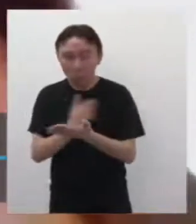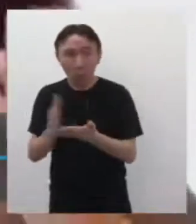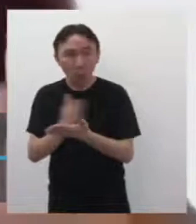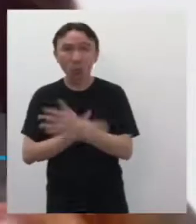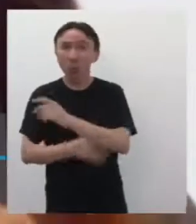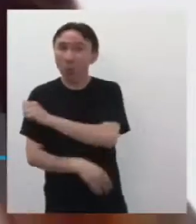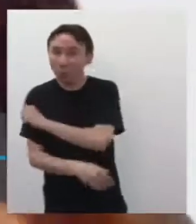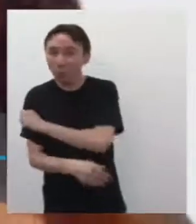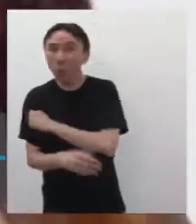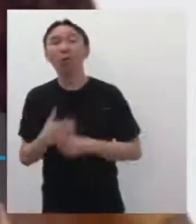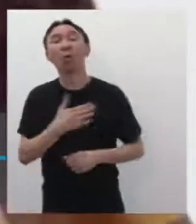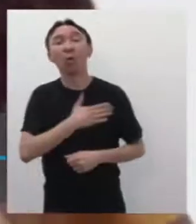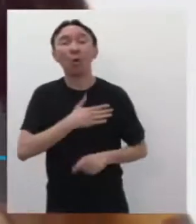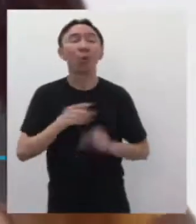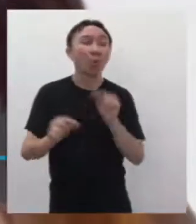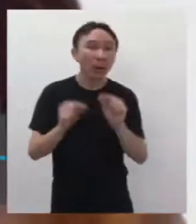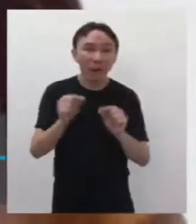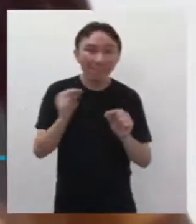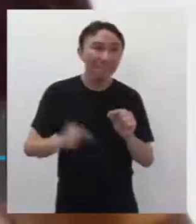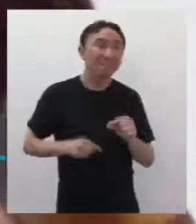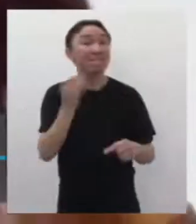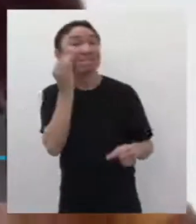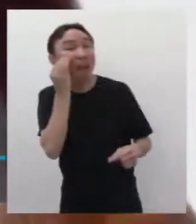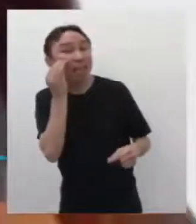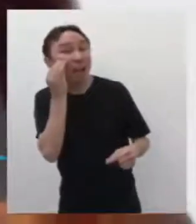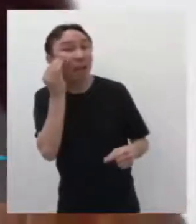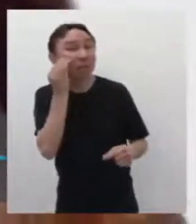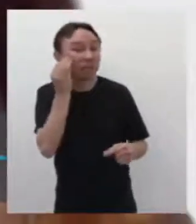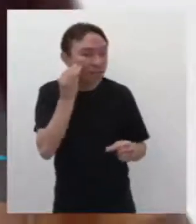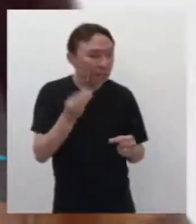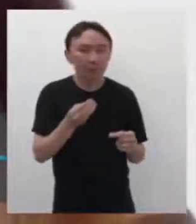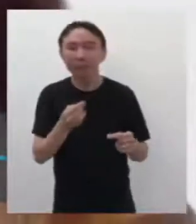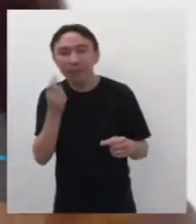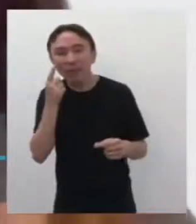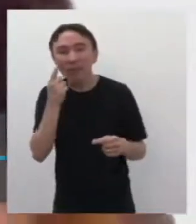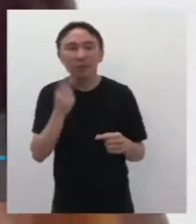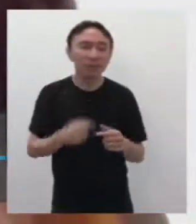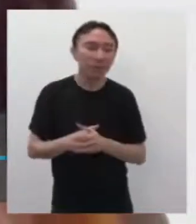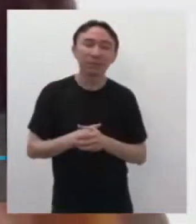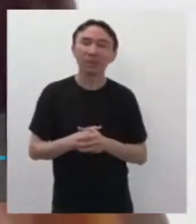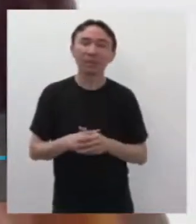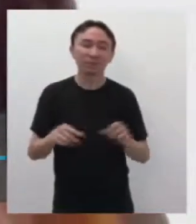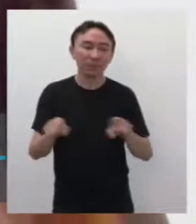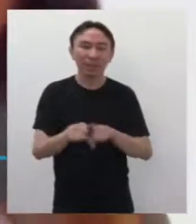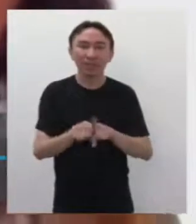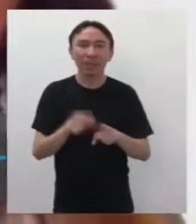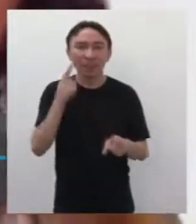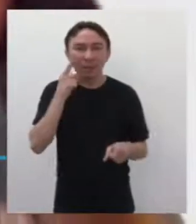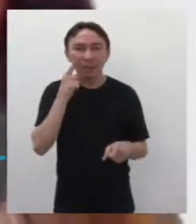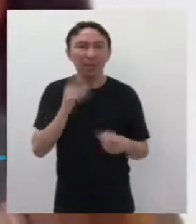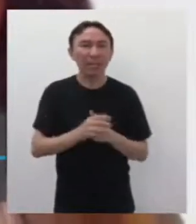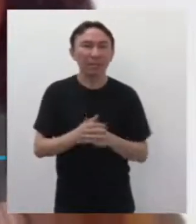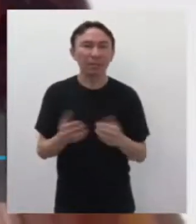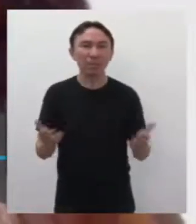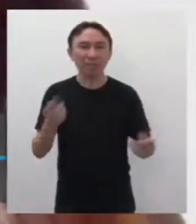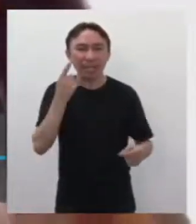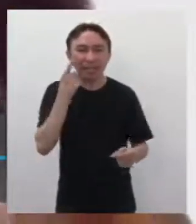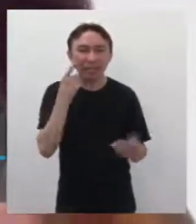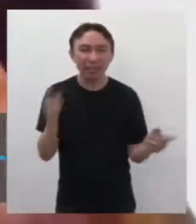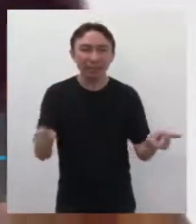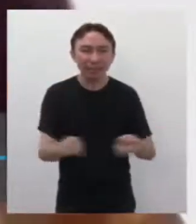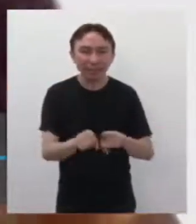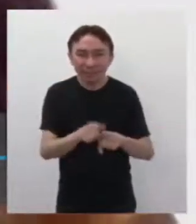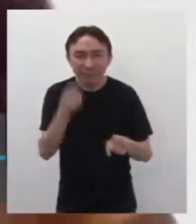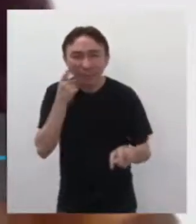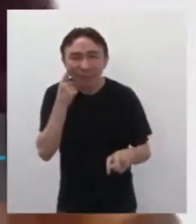a cadência você pode sugerir. Você faz o seu planejamento a partir do que a gente está disponibilizando lá. Você